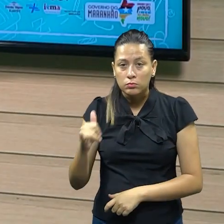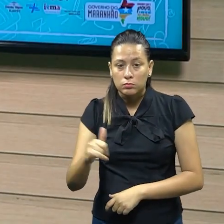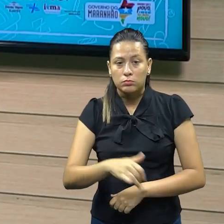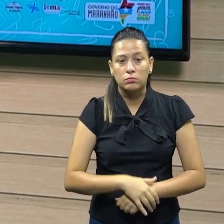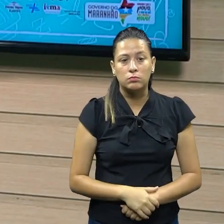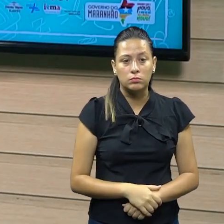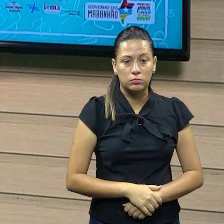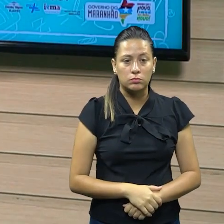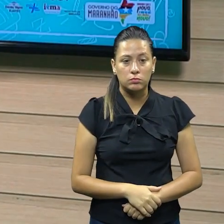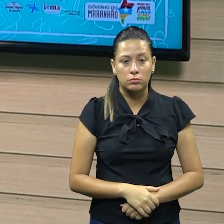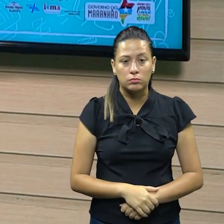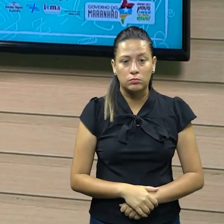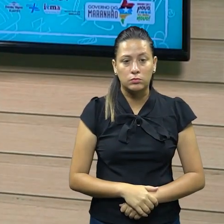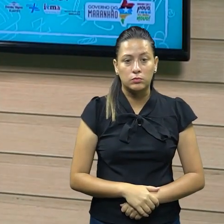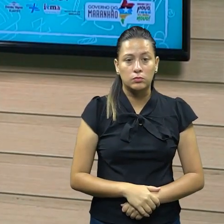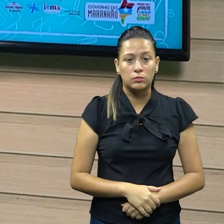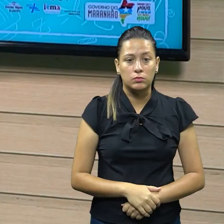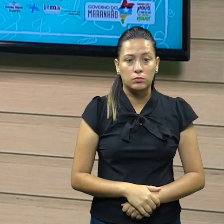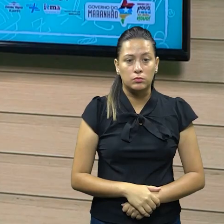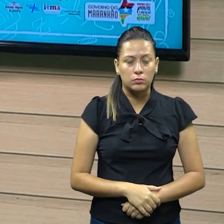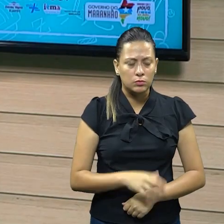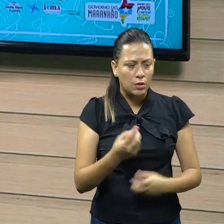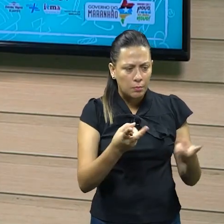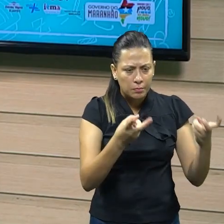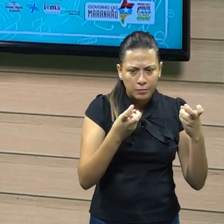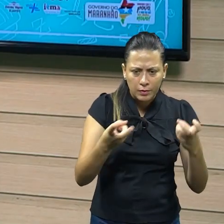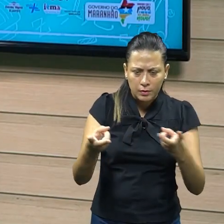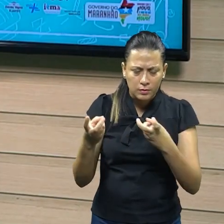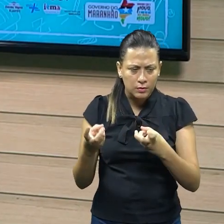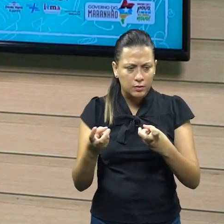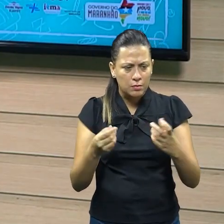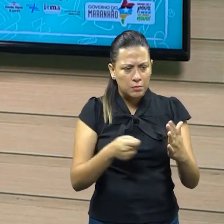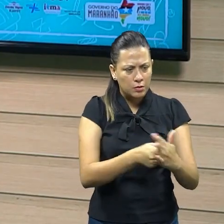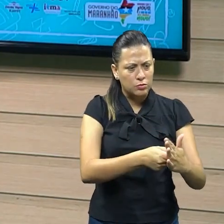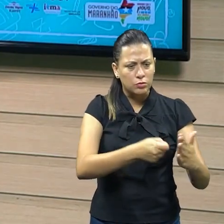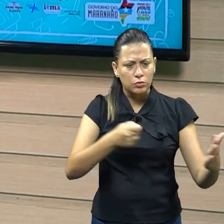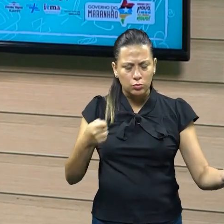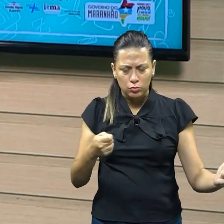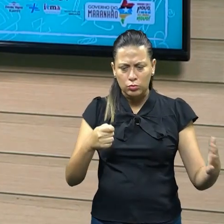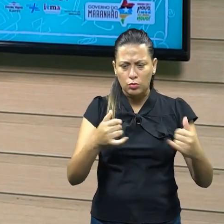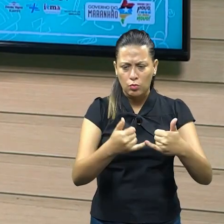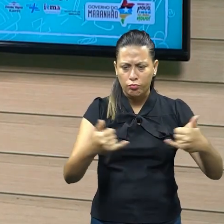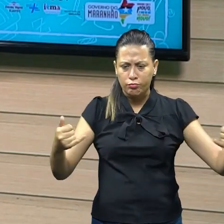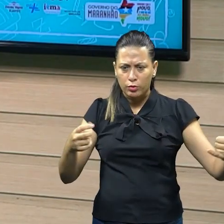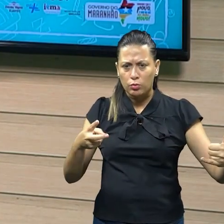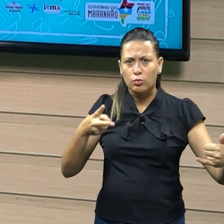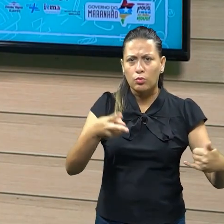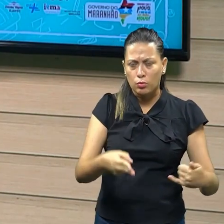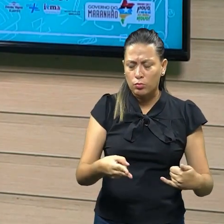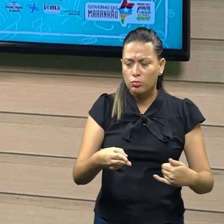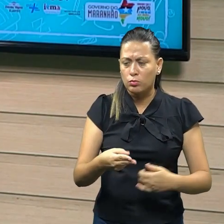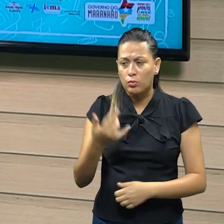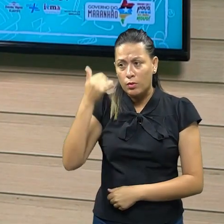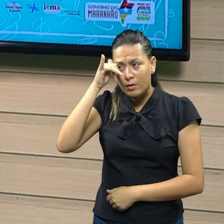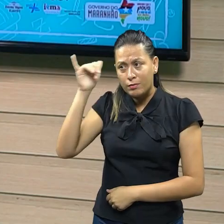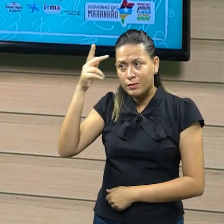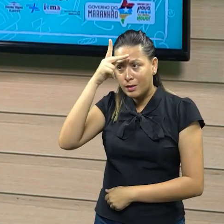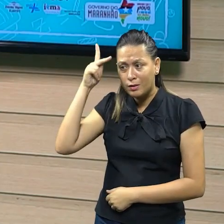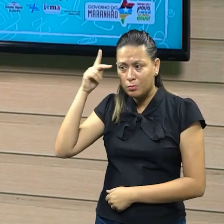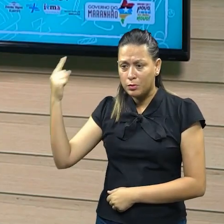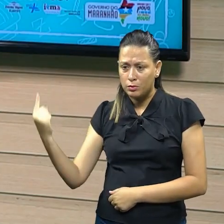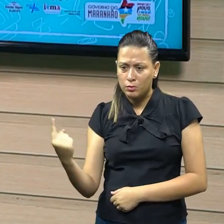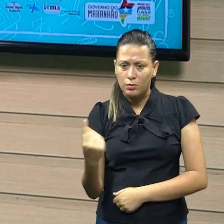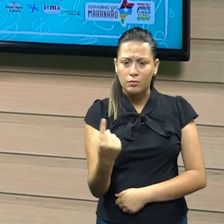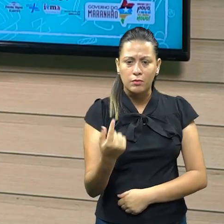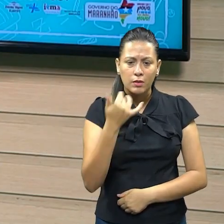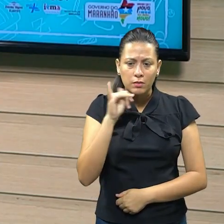tem que garantir, depois de fazer o seccionamento, garantir ali a região que ninguém vai reenergizar. E aí